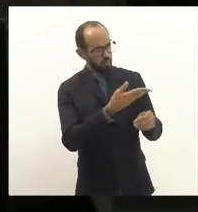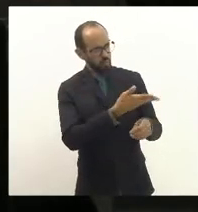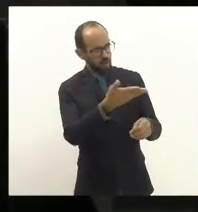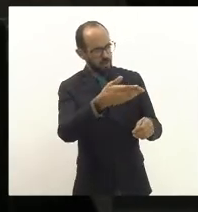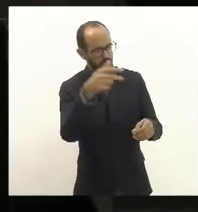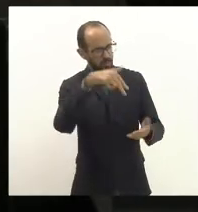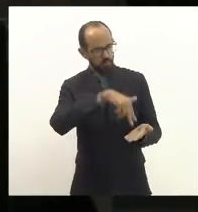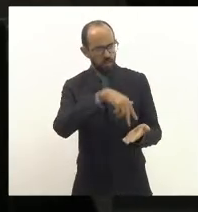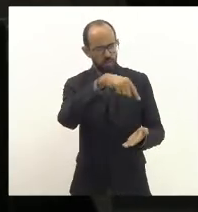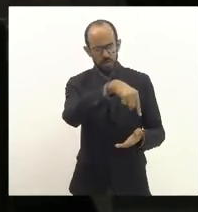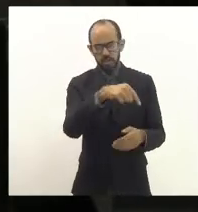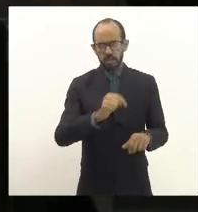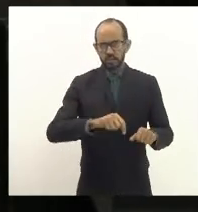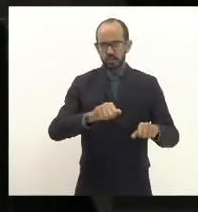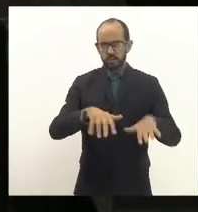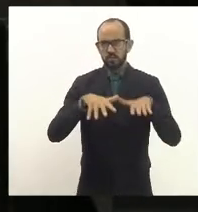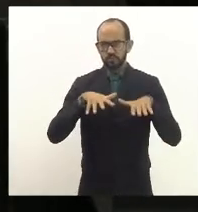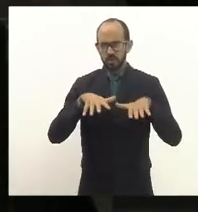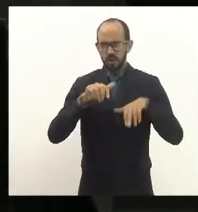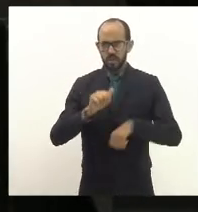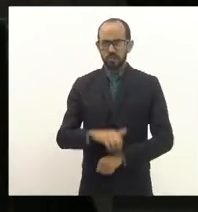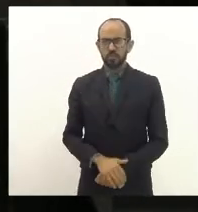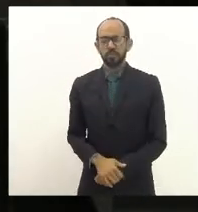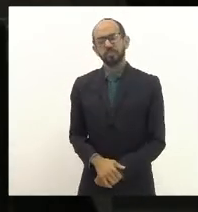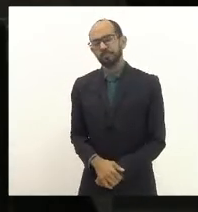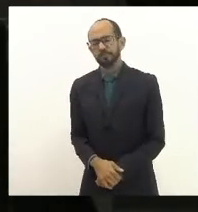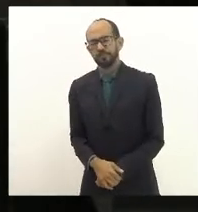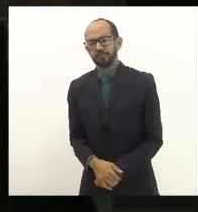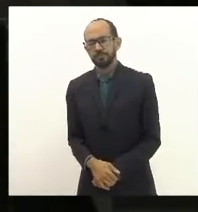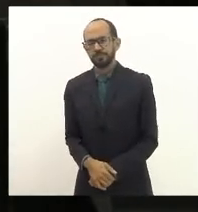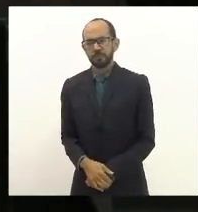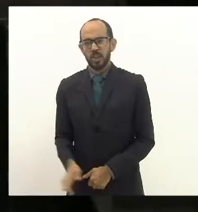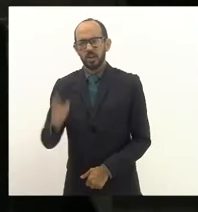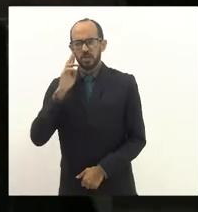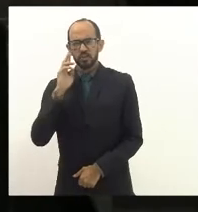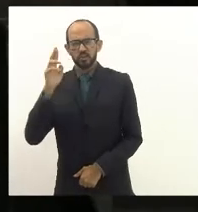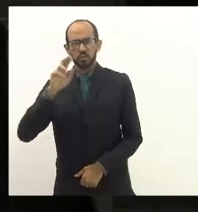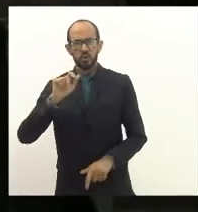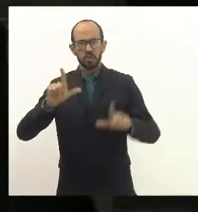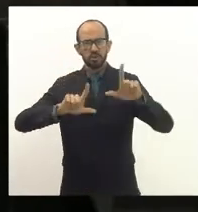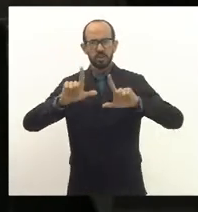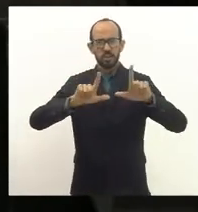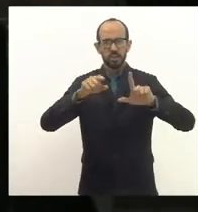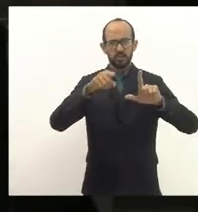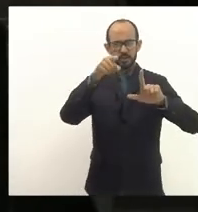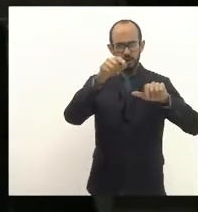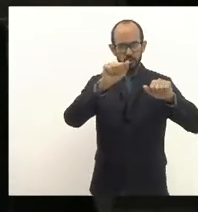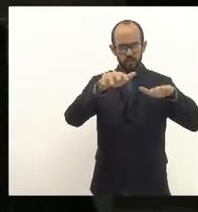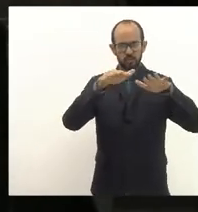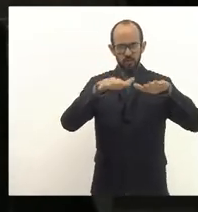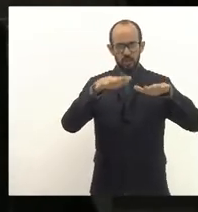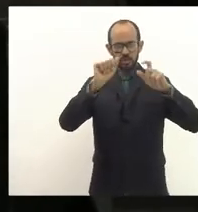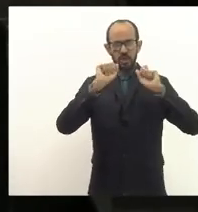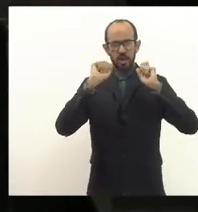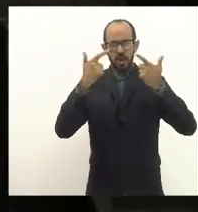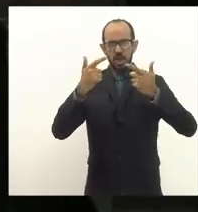ainda presentes em plenário, senhores telespectadores da TV